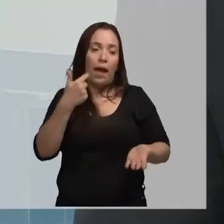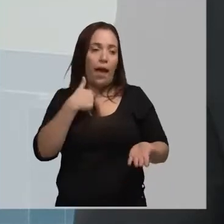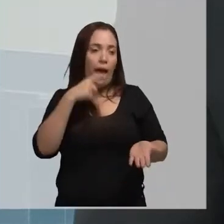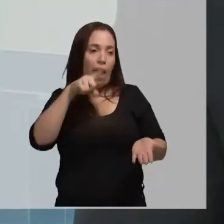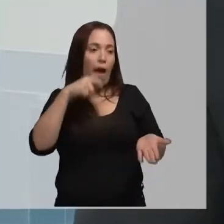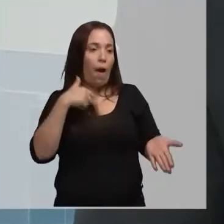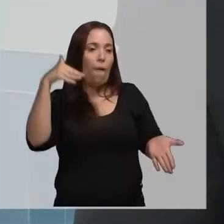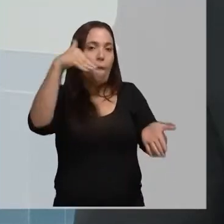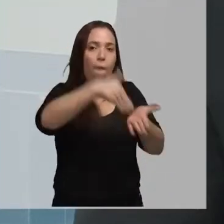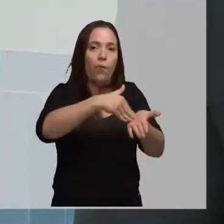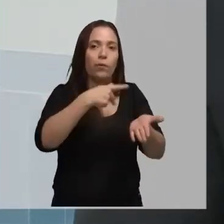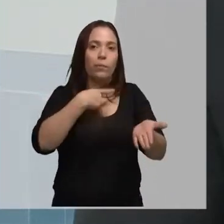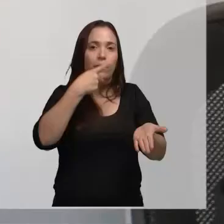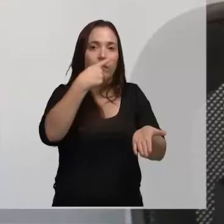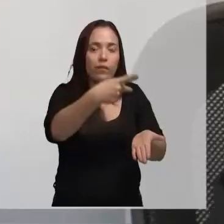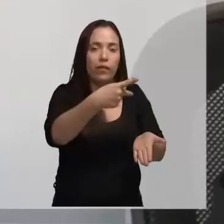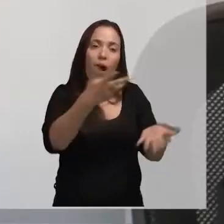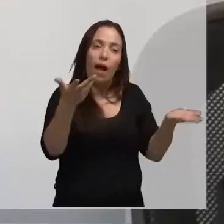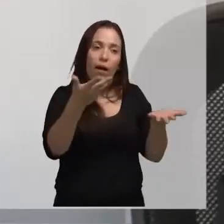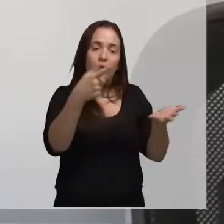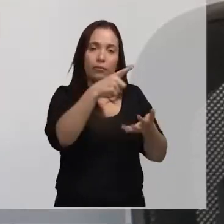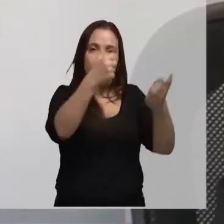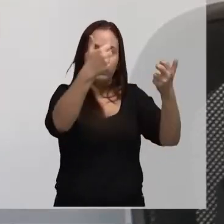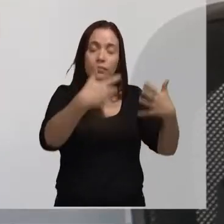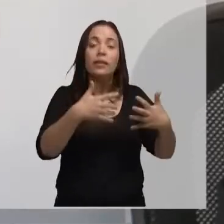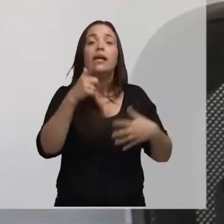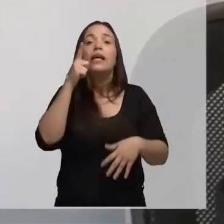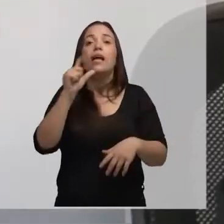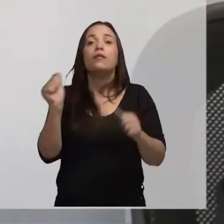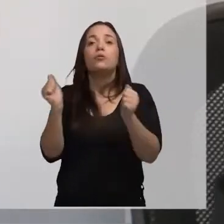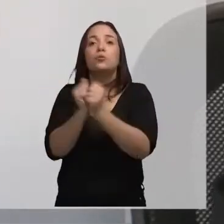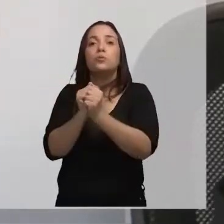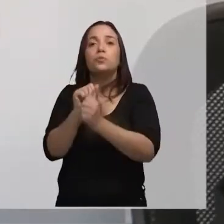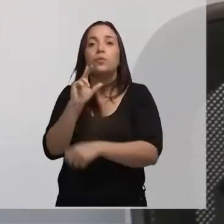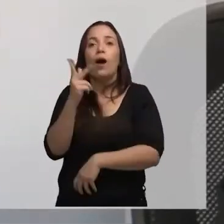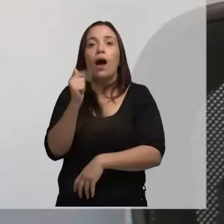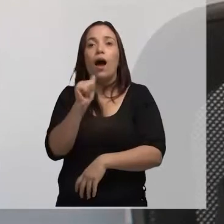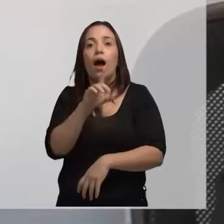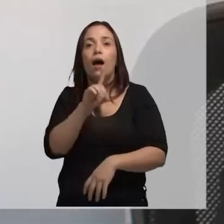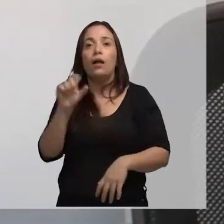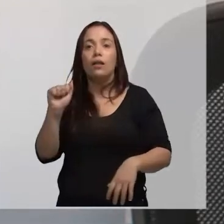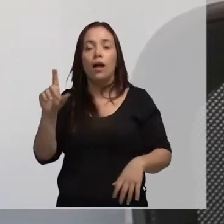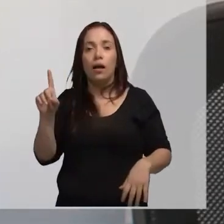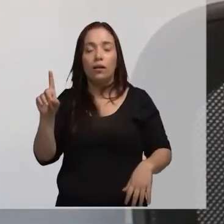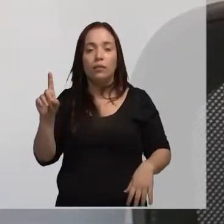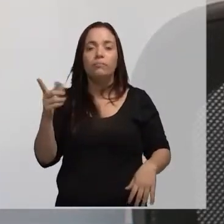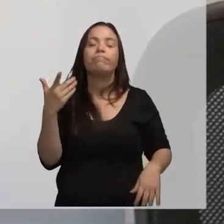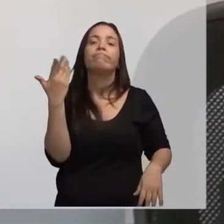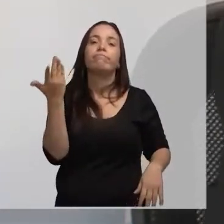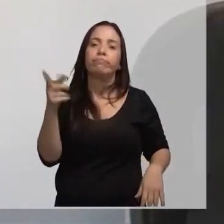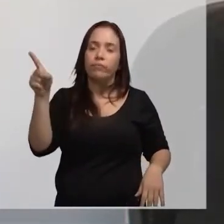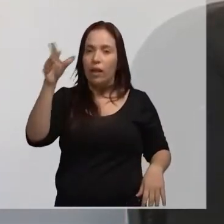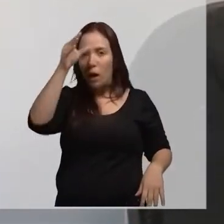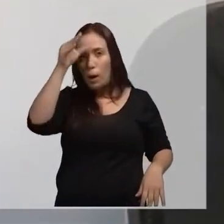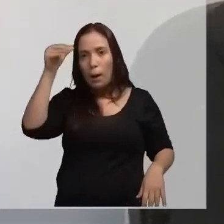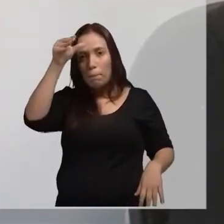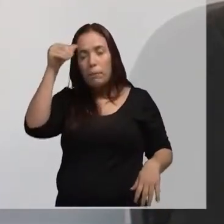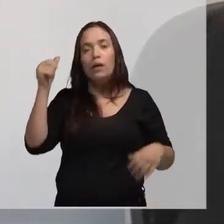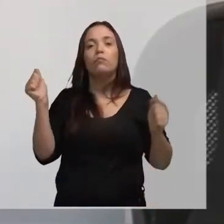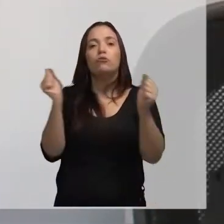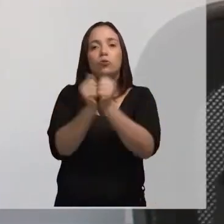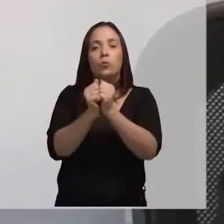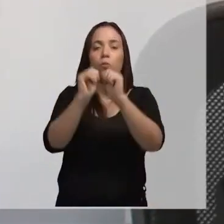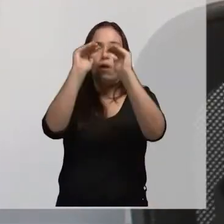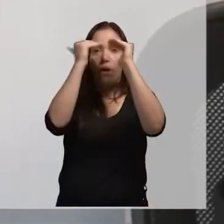você já tocou. Quem estará com Haddad, provavelmente, na minha avaliação? Camilo Santana e Eunício de Oliveira.